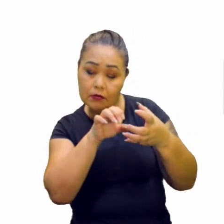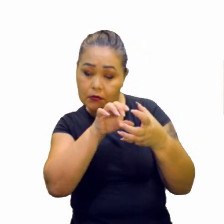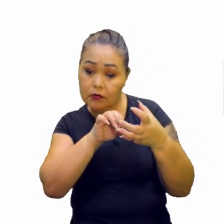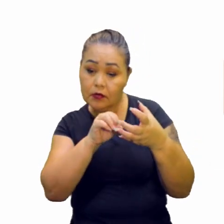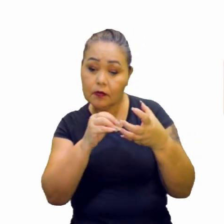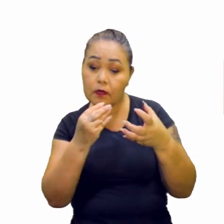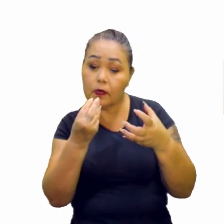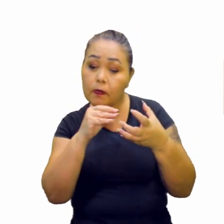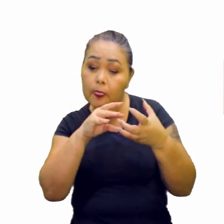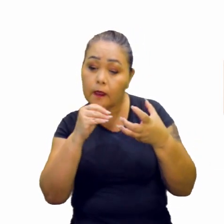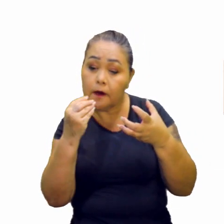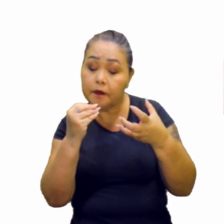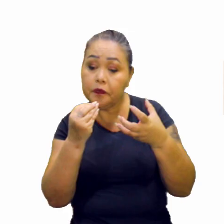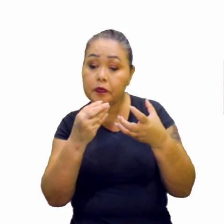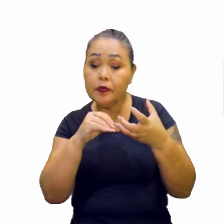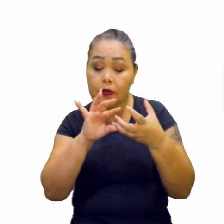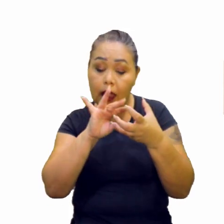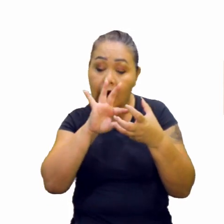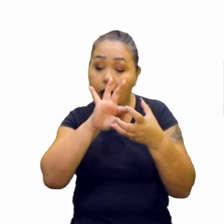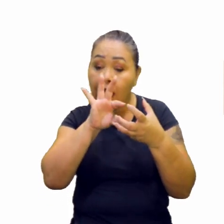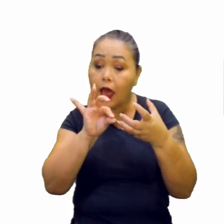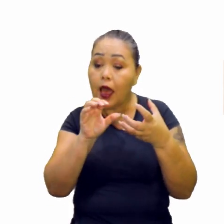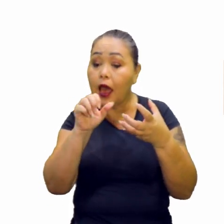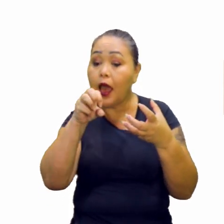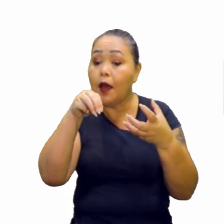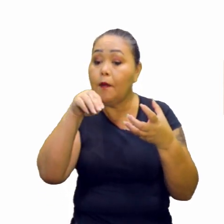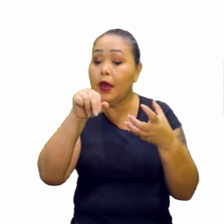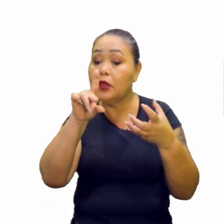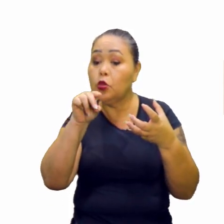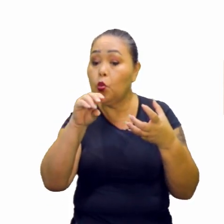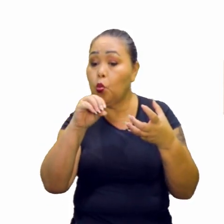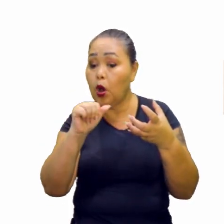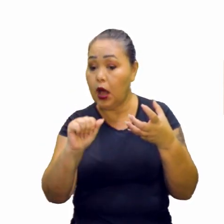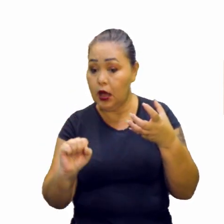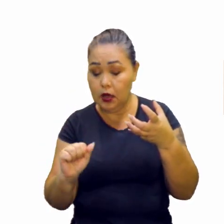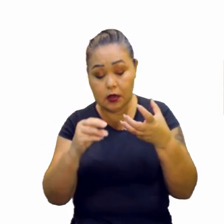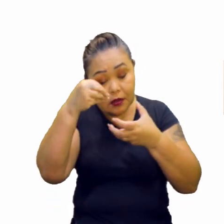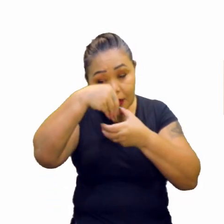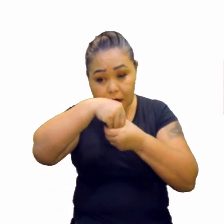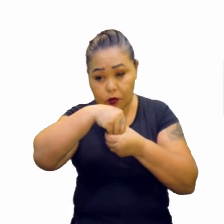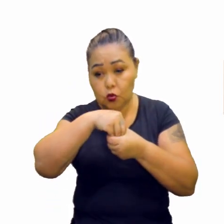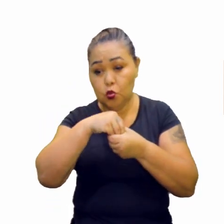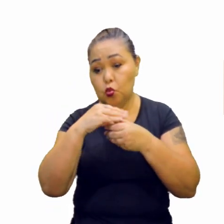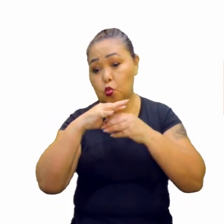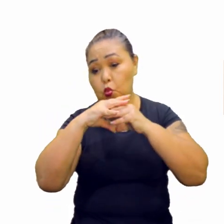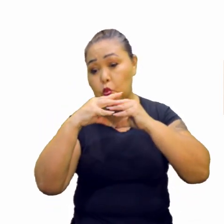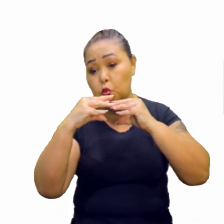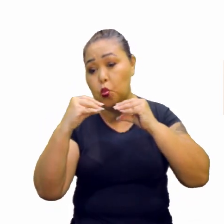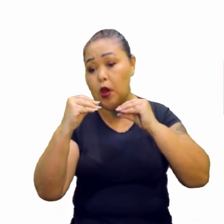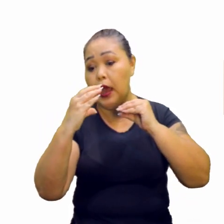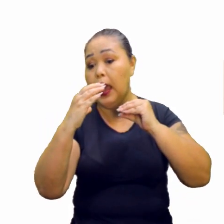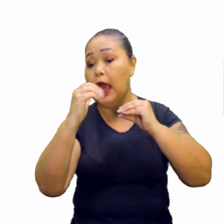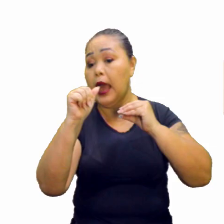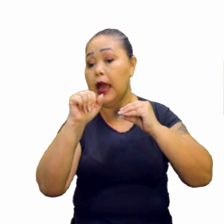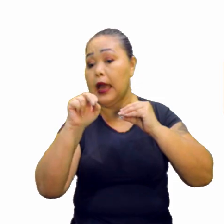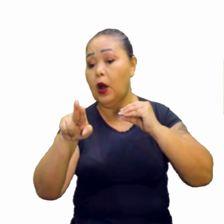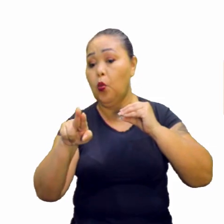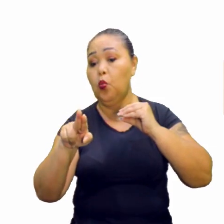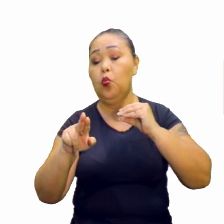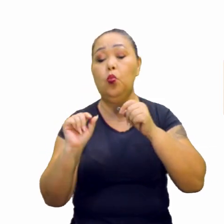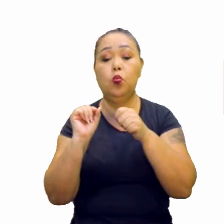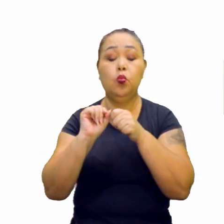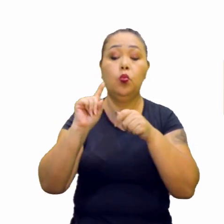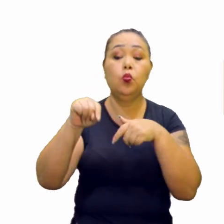ativos da amêndoa, qualidade na amêndoa. Qualidade na umidade relativa à umidade